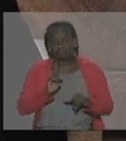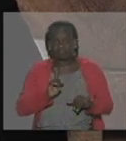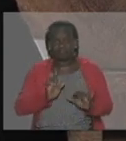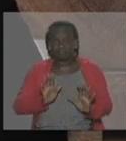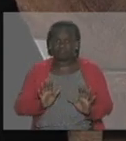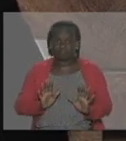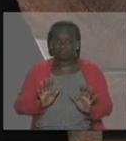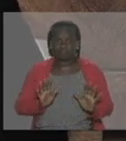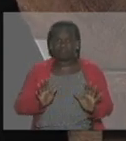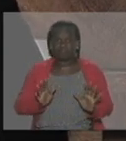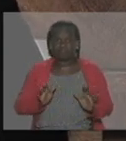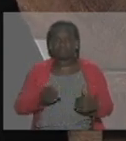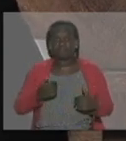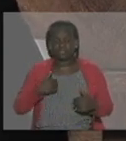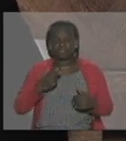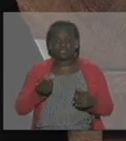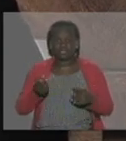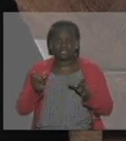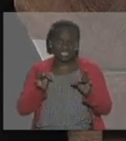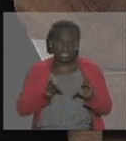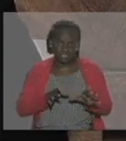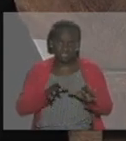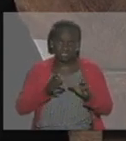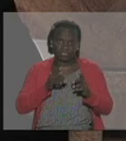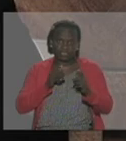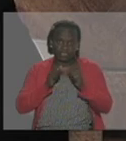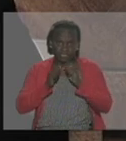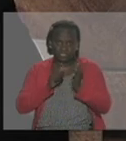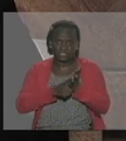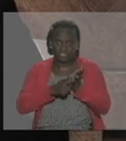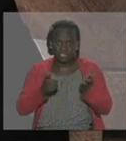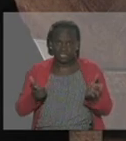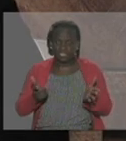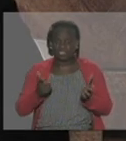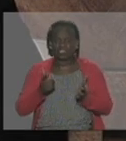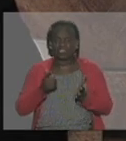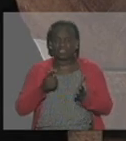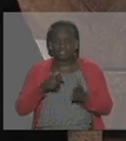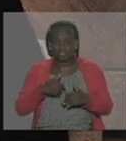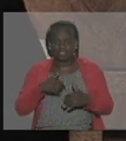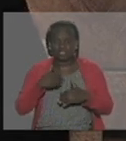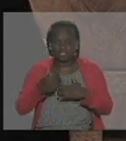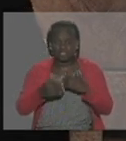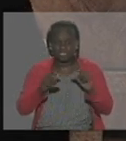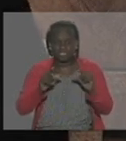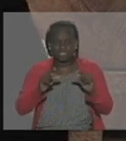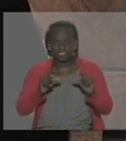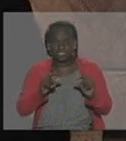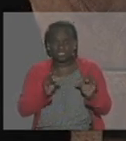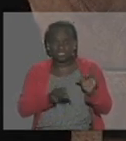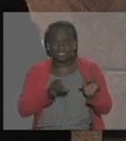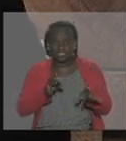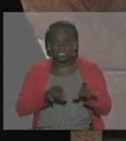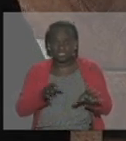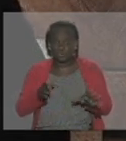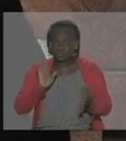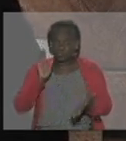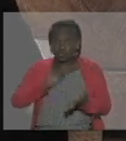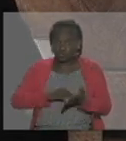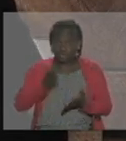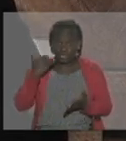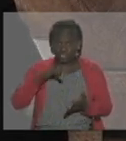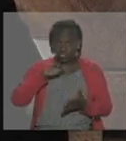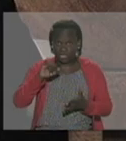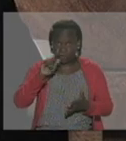pela notícia e eu saí de jornal aos poucos porque o meu minha